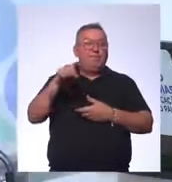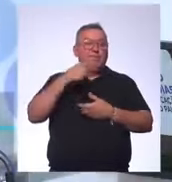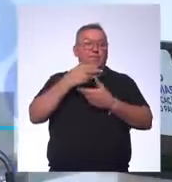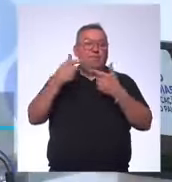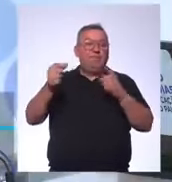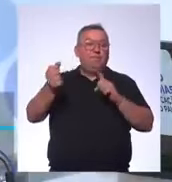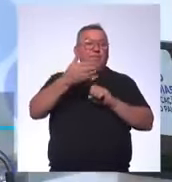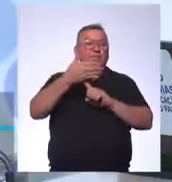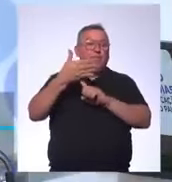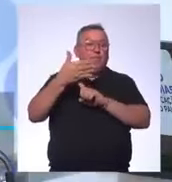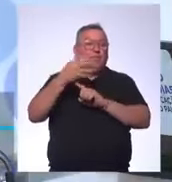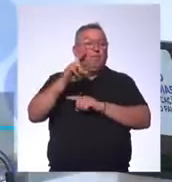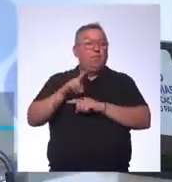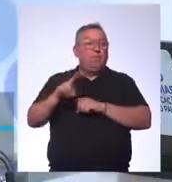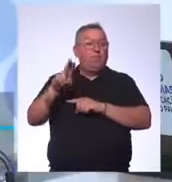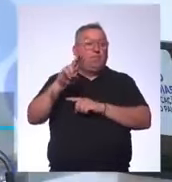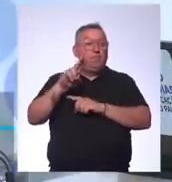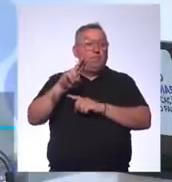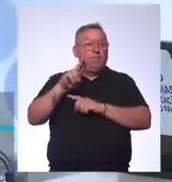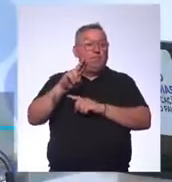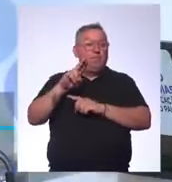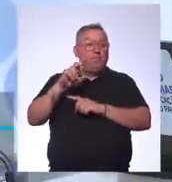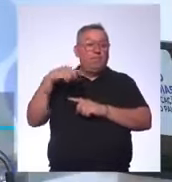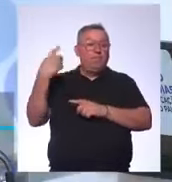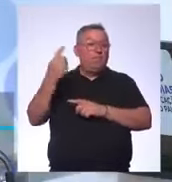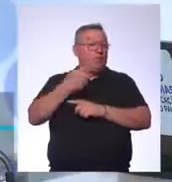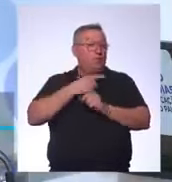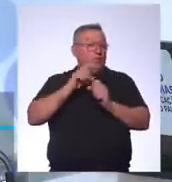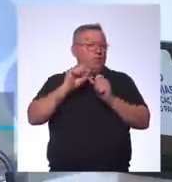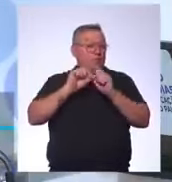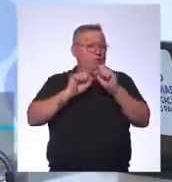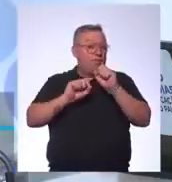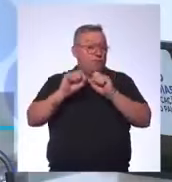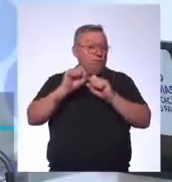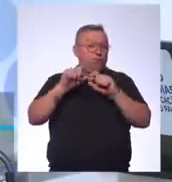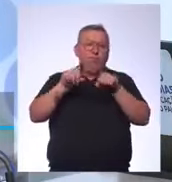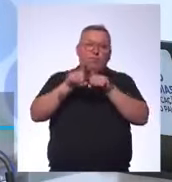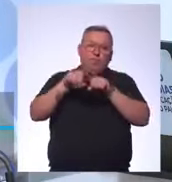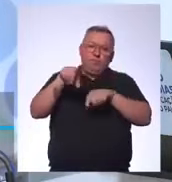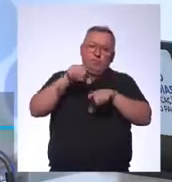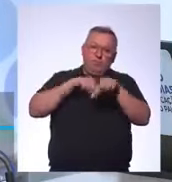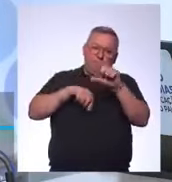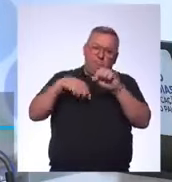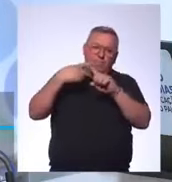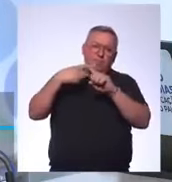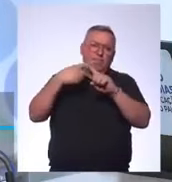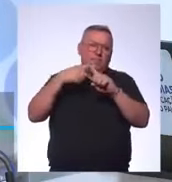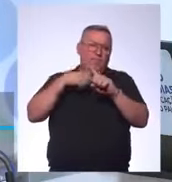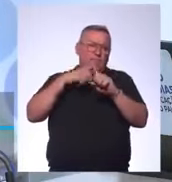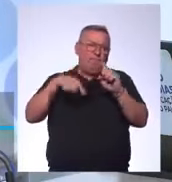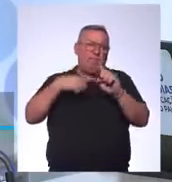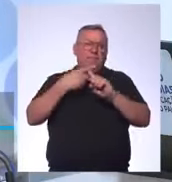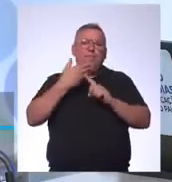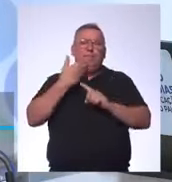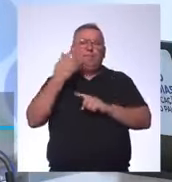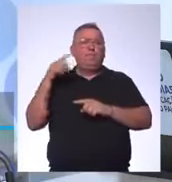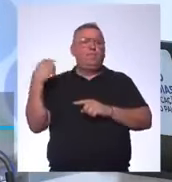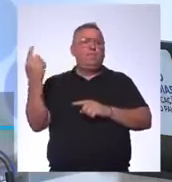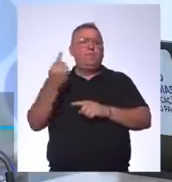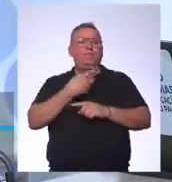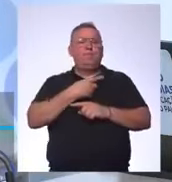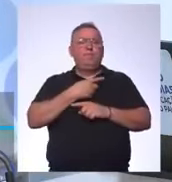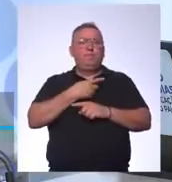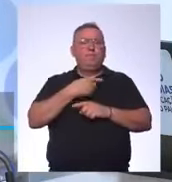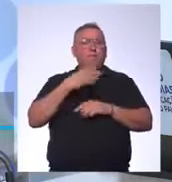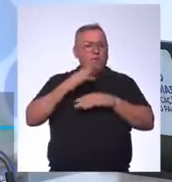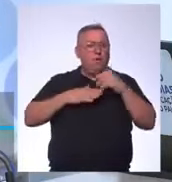recursos tecnológicos foram bem utilizados. Então, nós optamos, lógico, por fazer escrito, porque seria o mais fácil para nós aqui, o mais